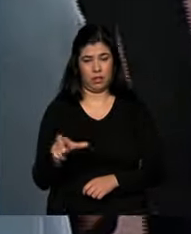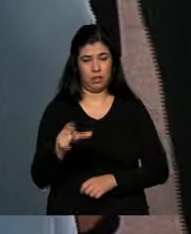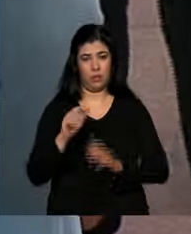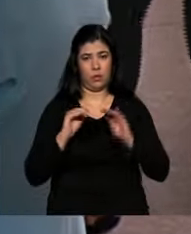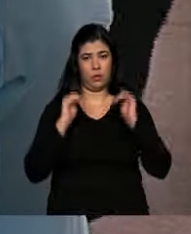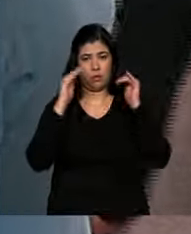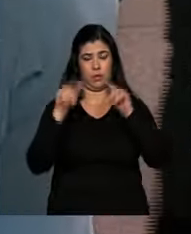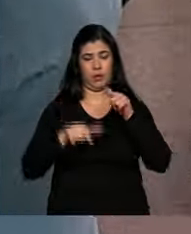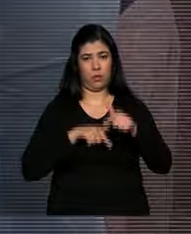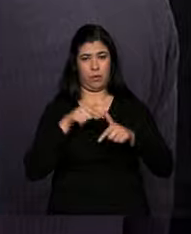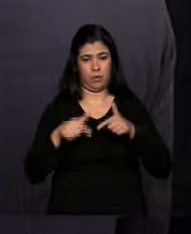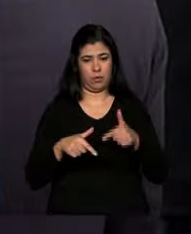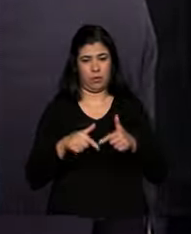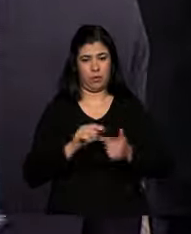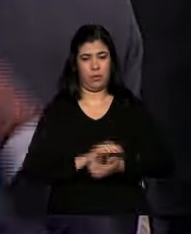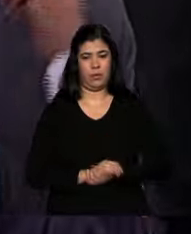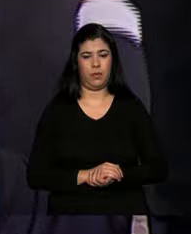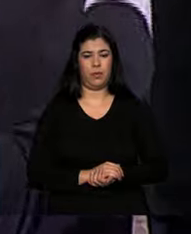Trabalho.